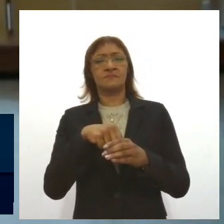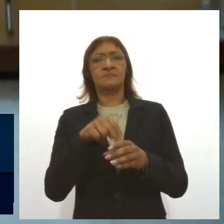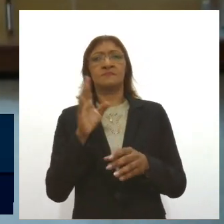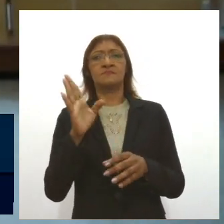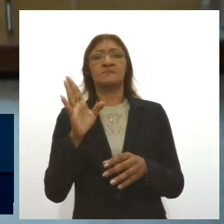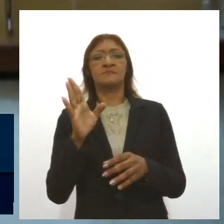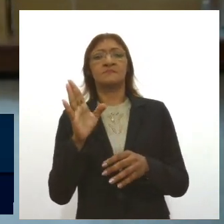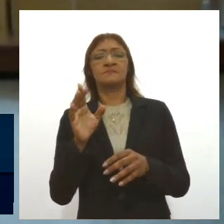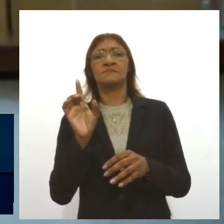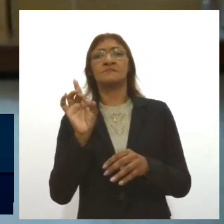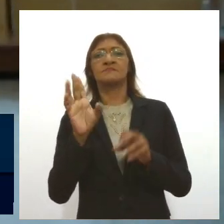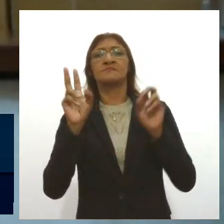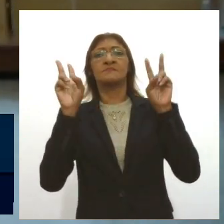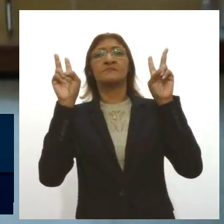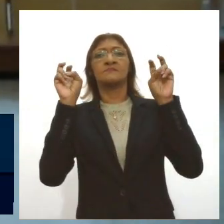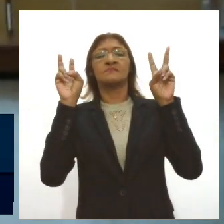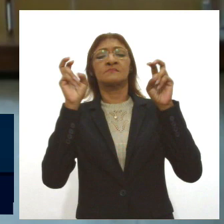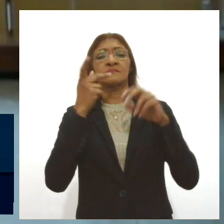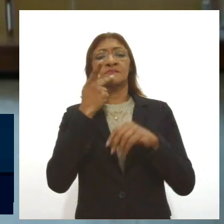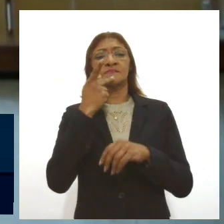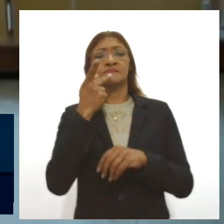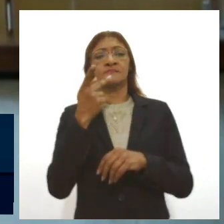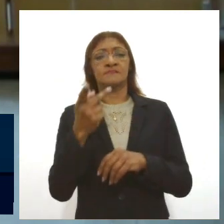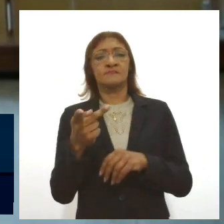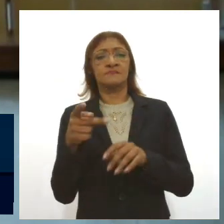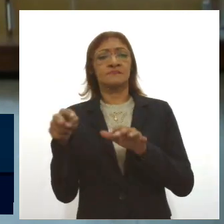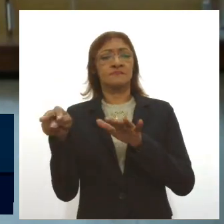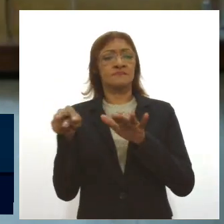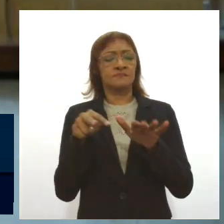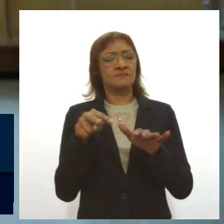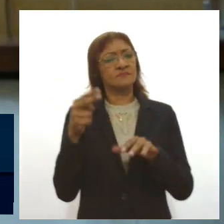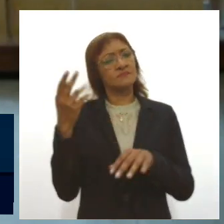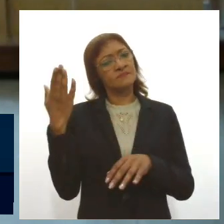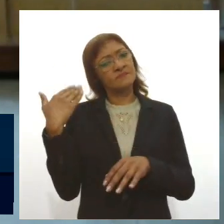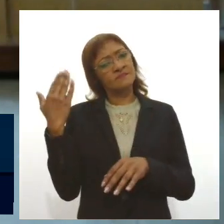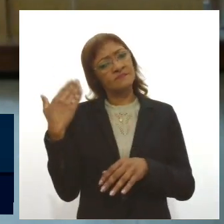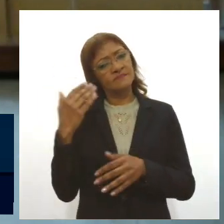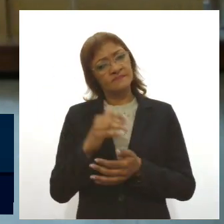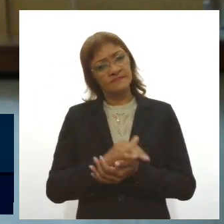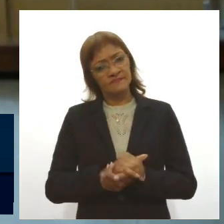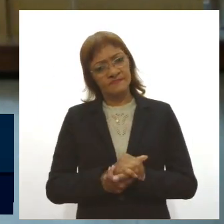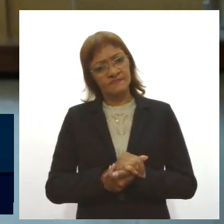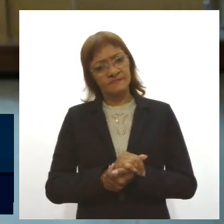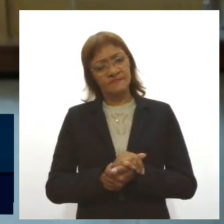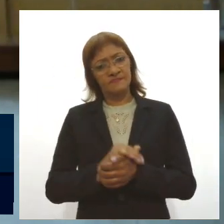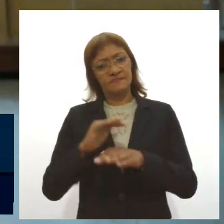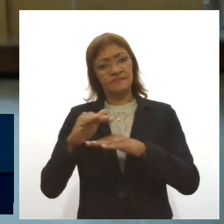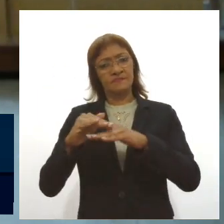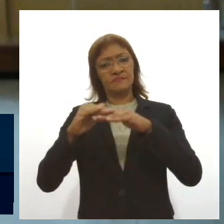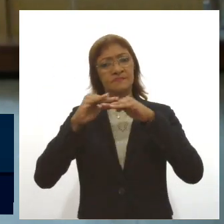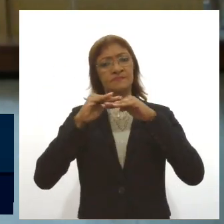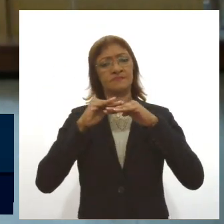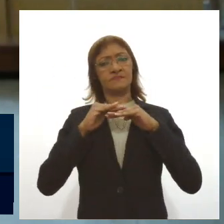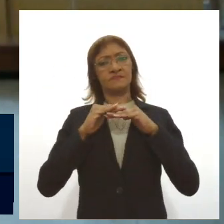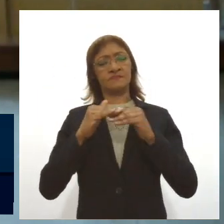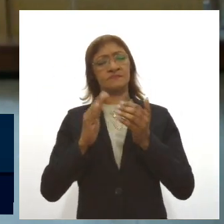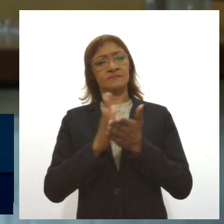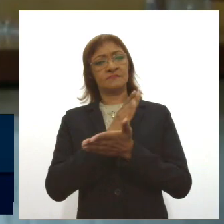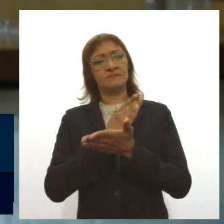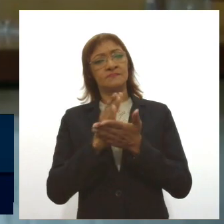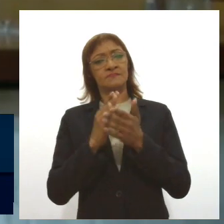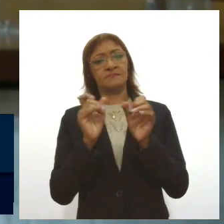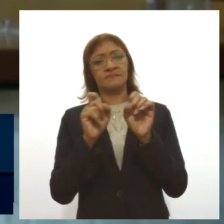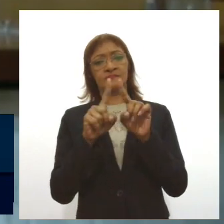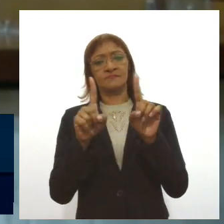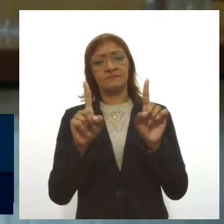verdade para trazer aqui um tema que desde a semana passada eu estou sendo procurado por alguns servidores, por